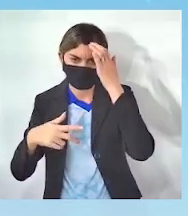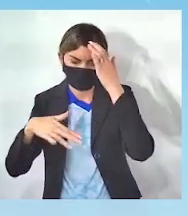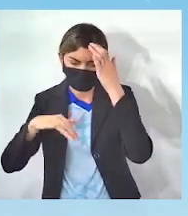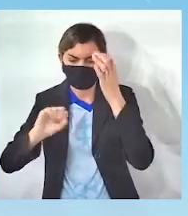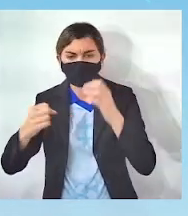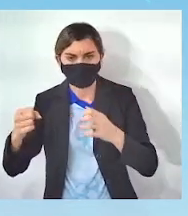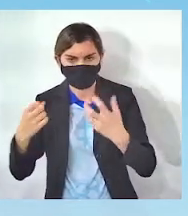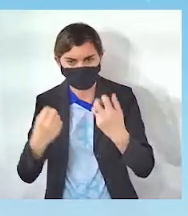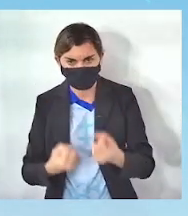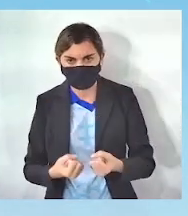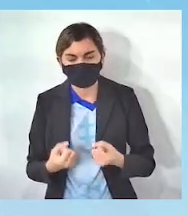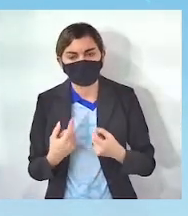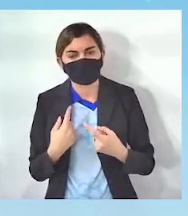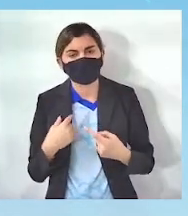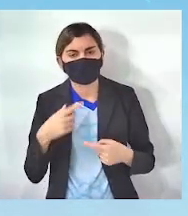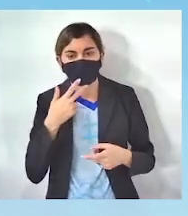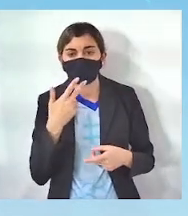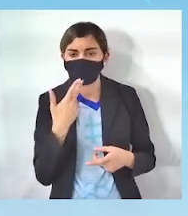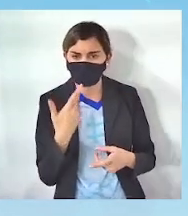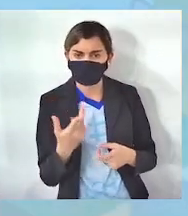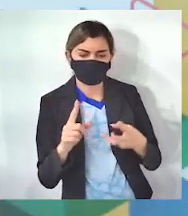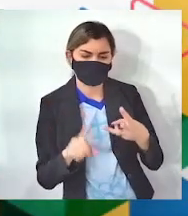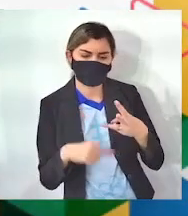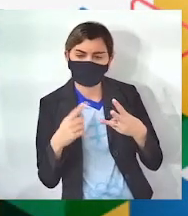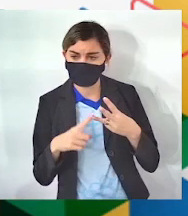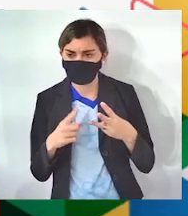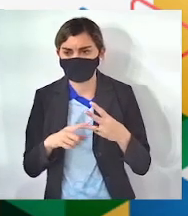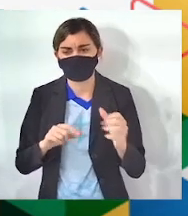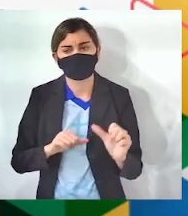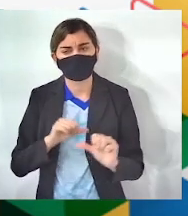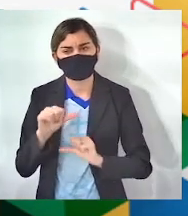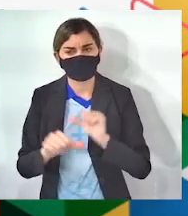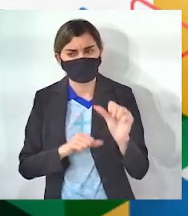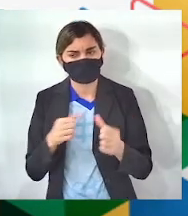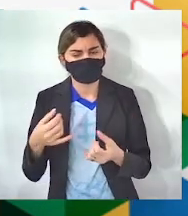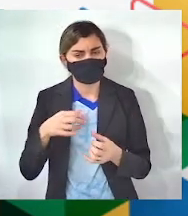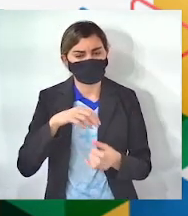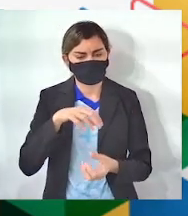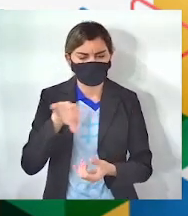que importa. A gente fala aí, o item 3, transformações